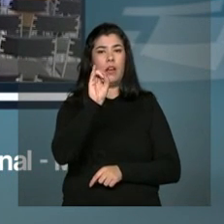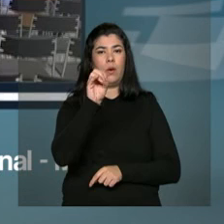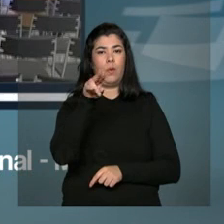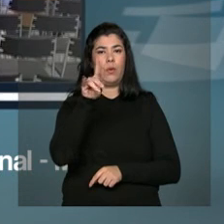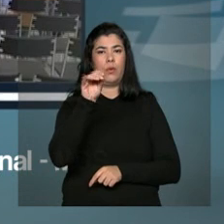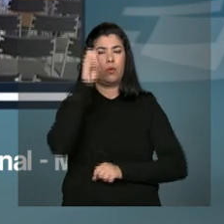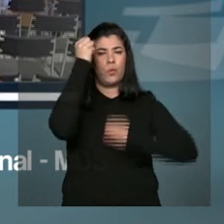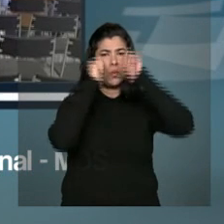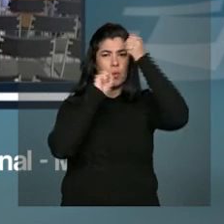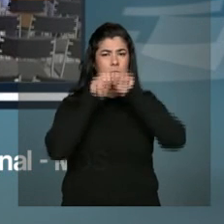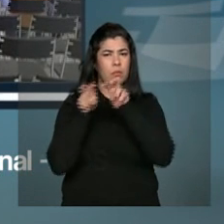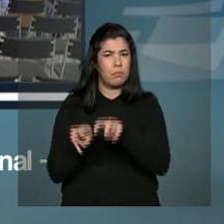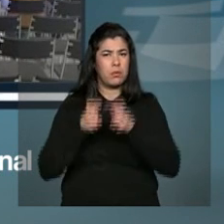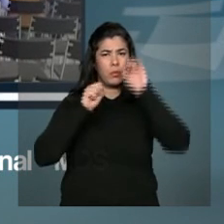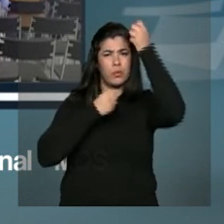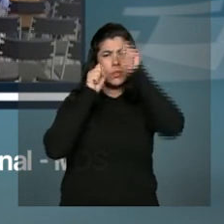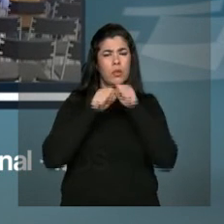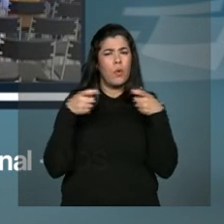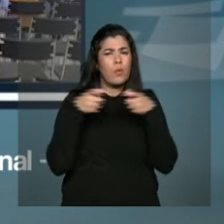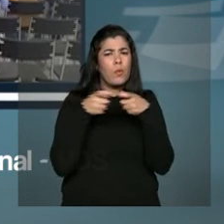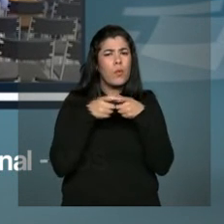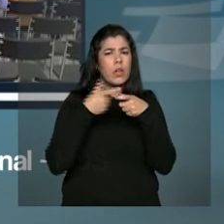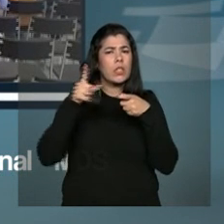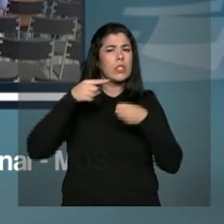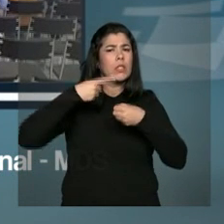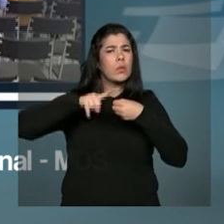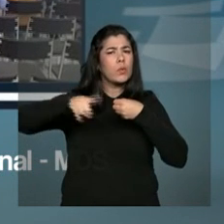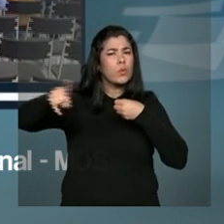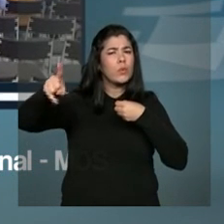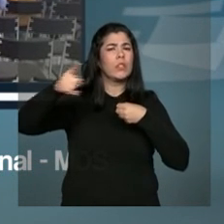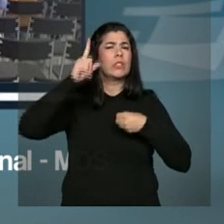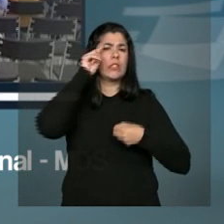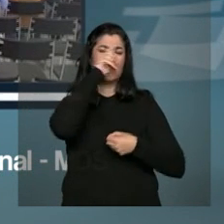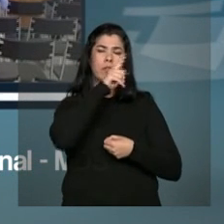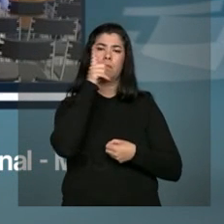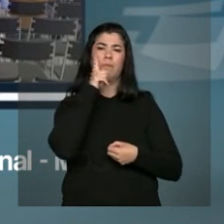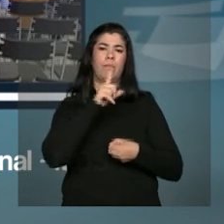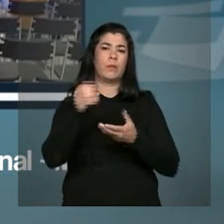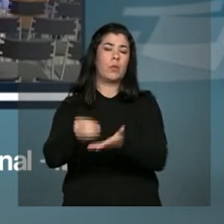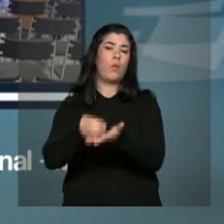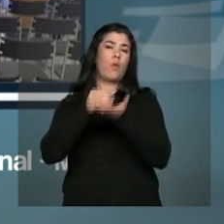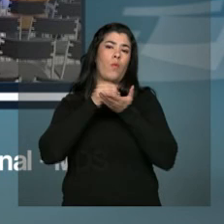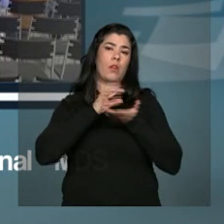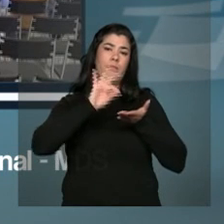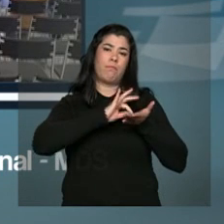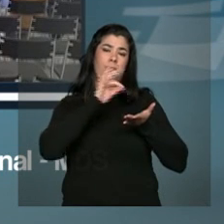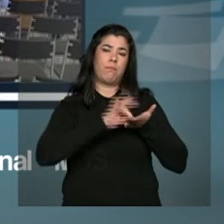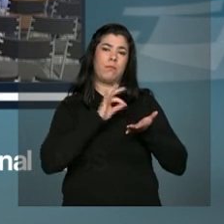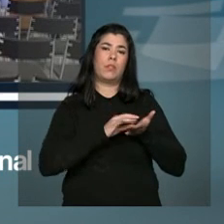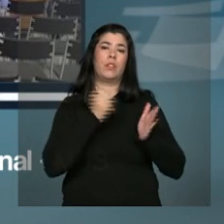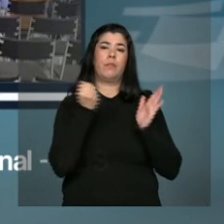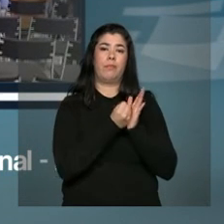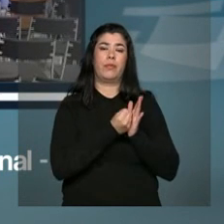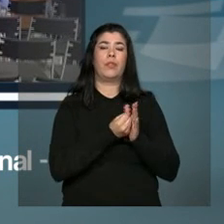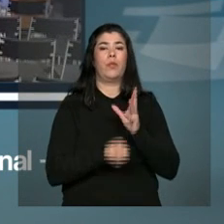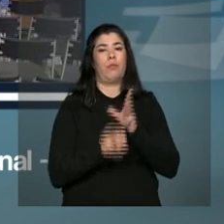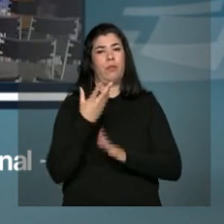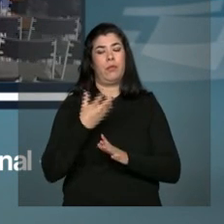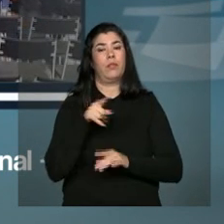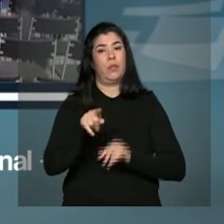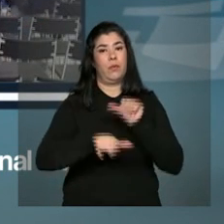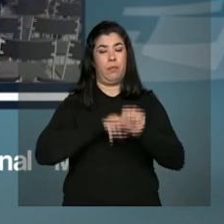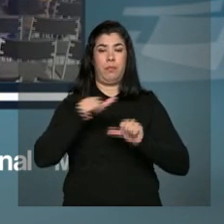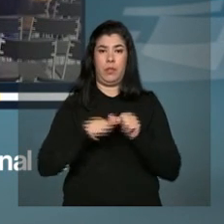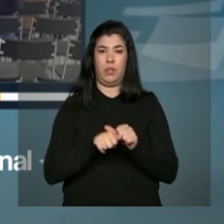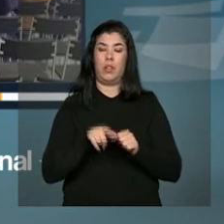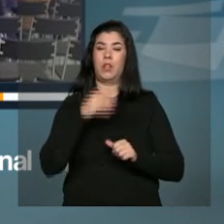de pequeno porte, aquelas que estão lá no interior e que muitas vezes têm dificuldades para fazer o registro do seu produto. Com essas mudanças,